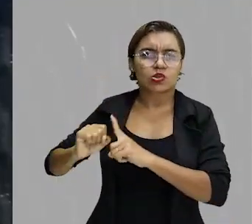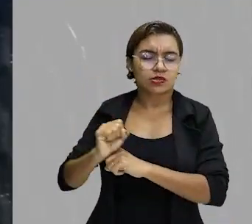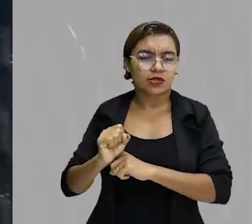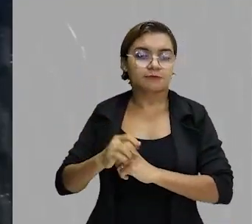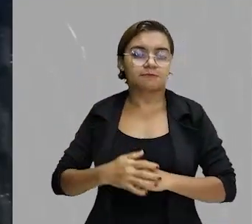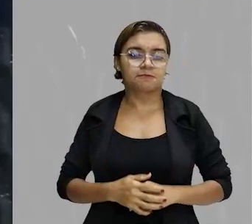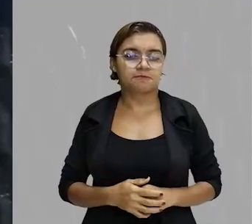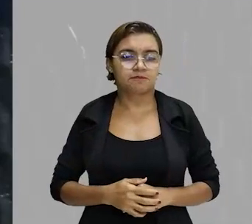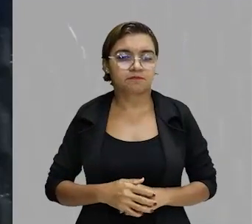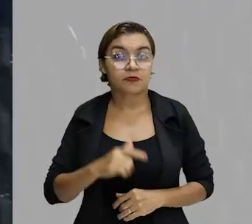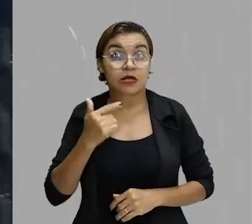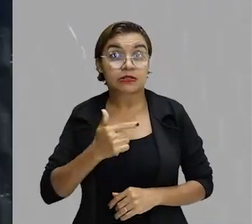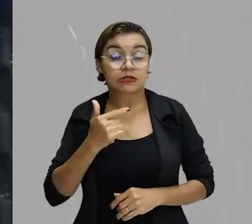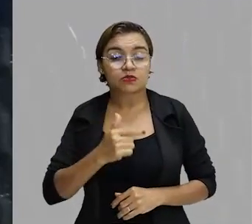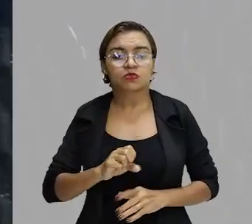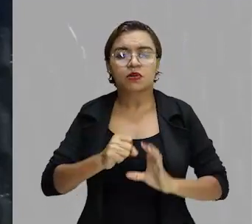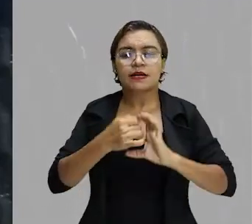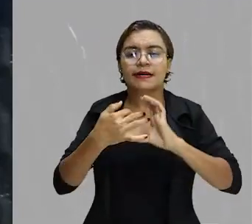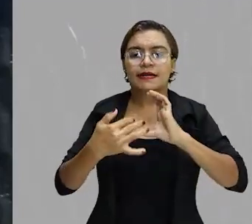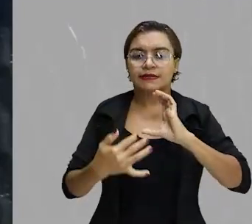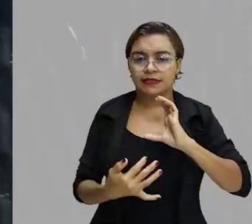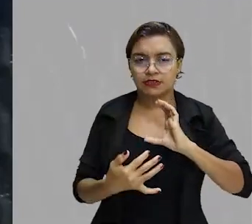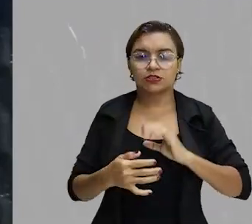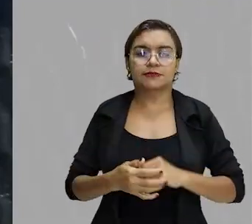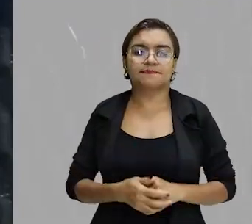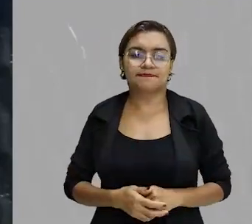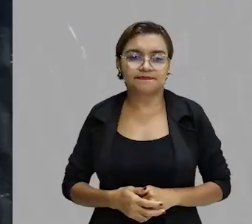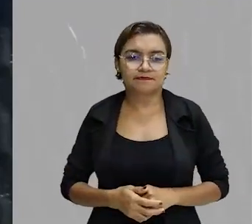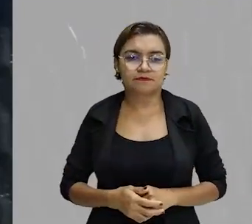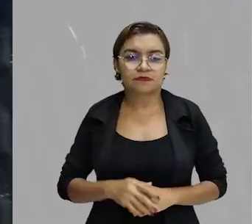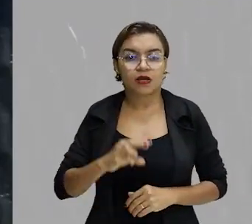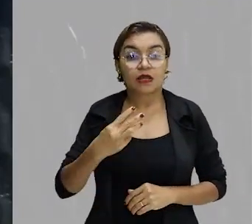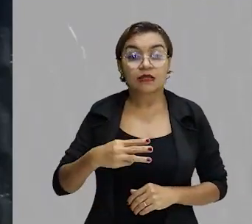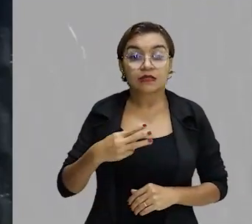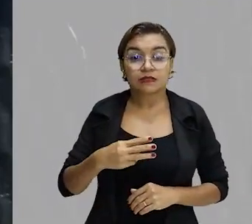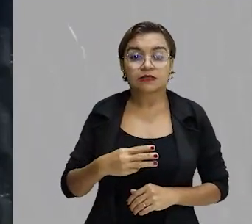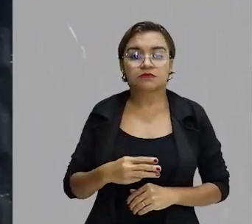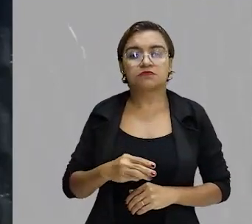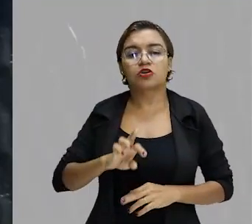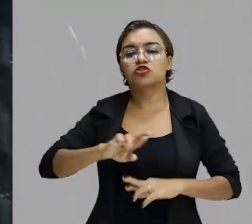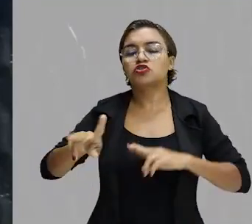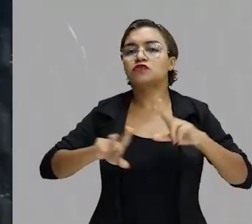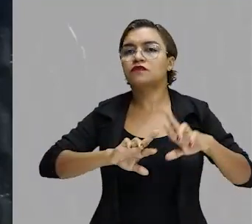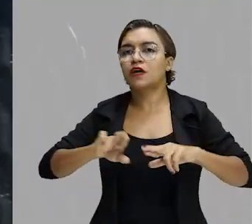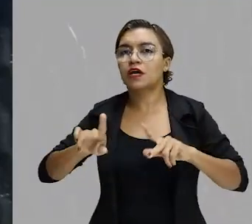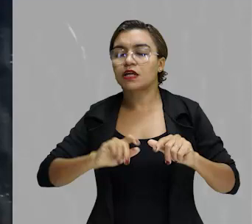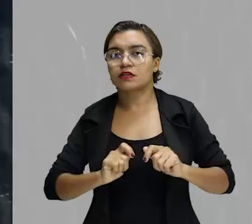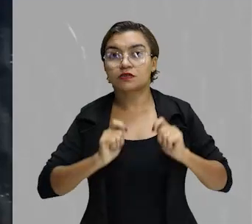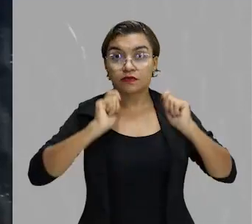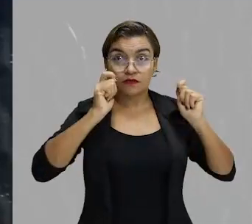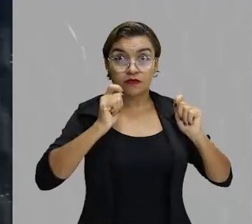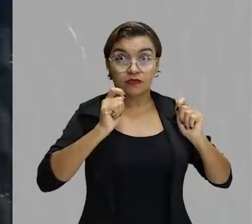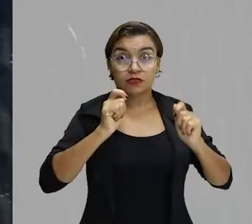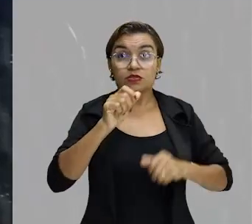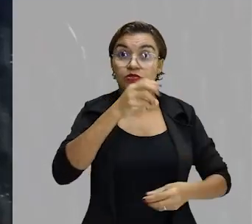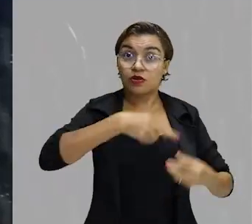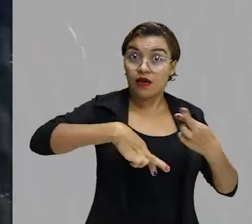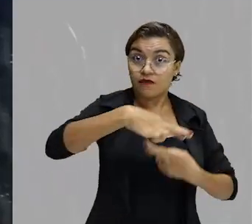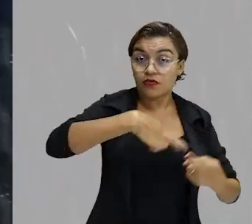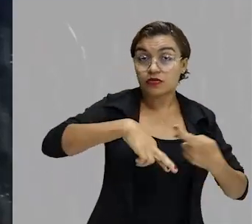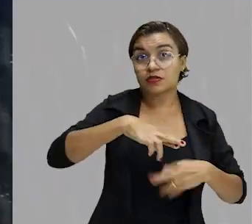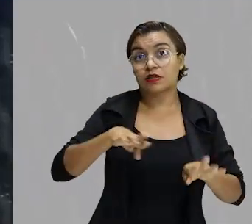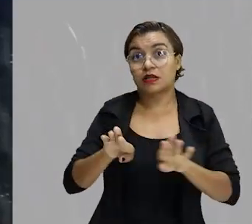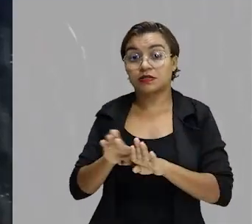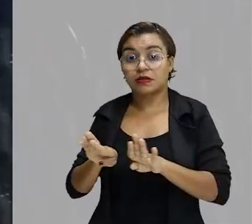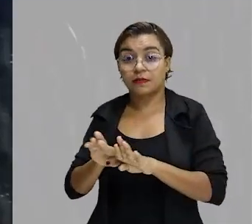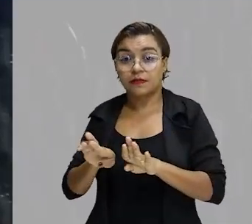inaugural. Depois, as características dos movimentos. Depois, a diferença entre movimento revolucionário e reformista.